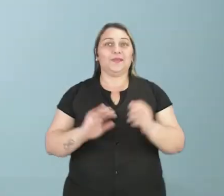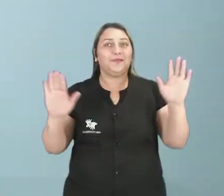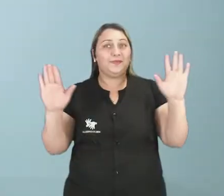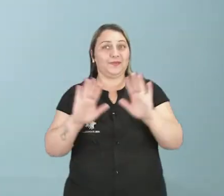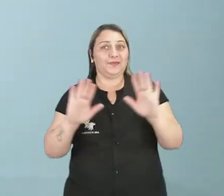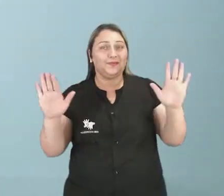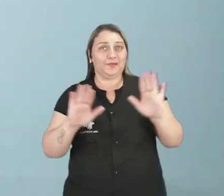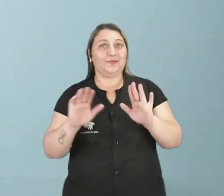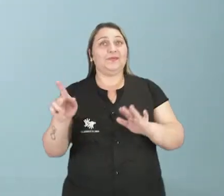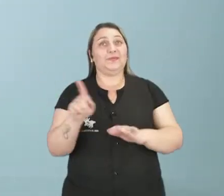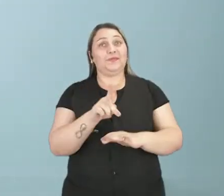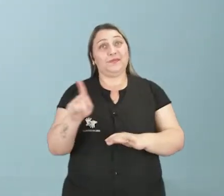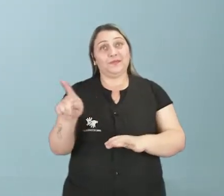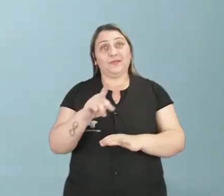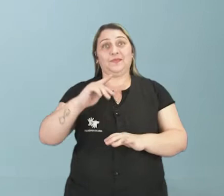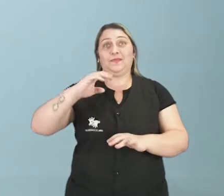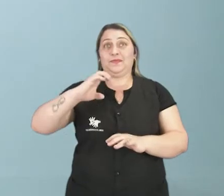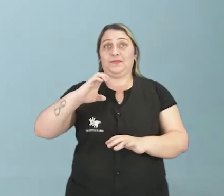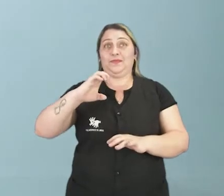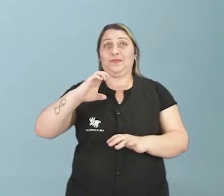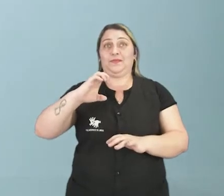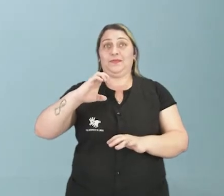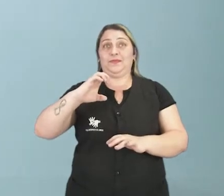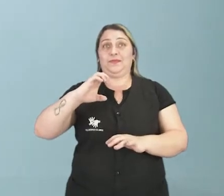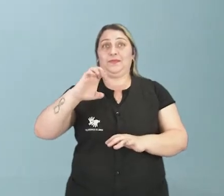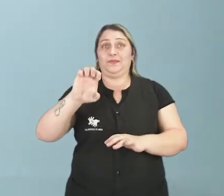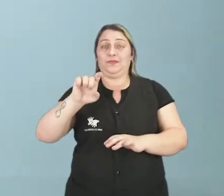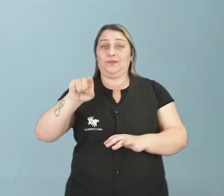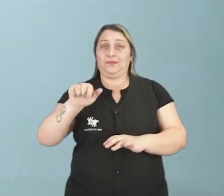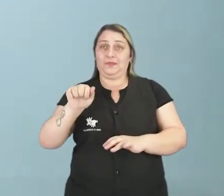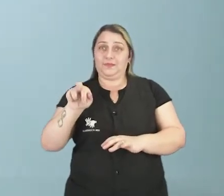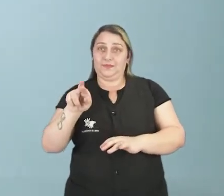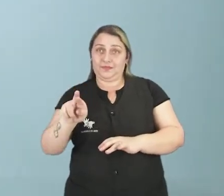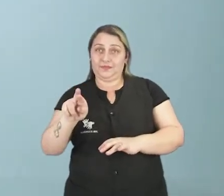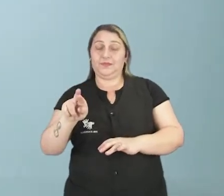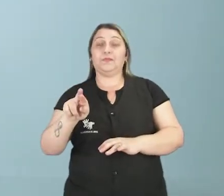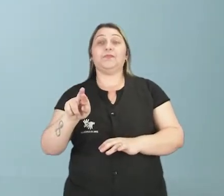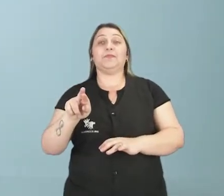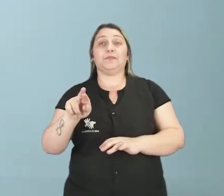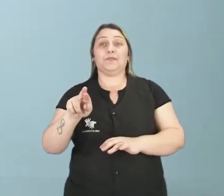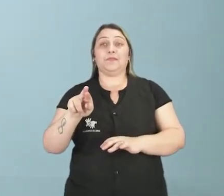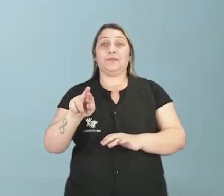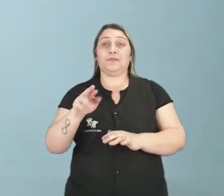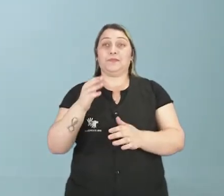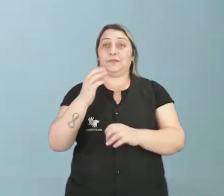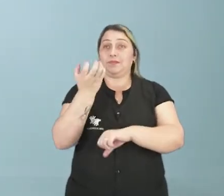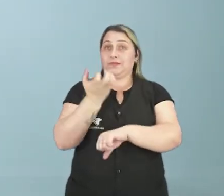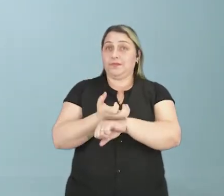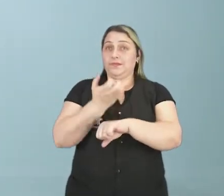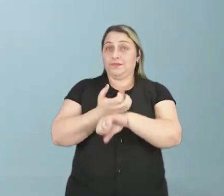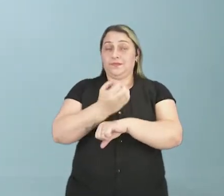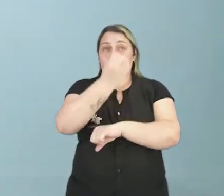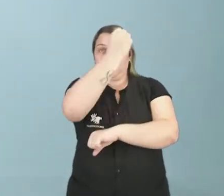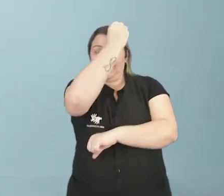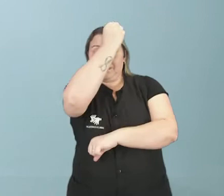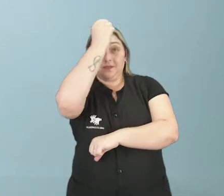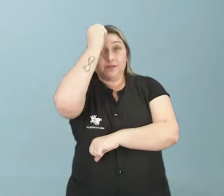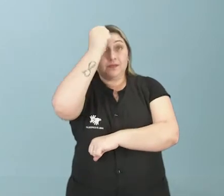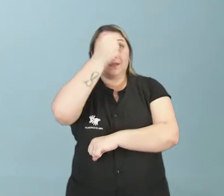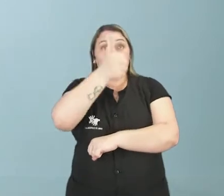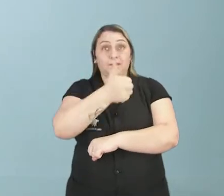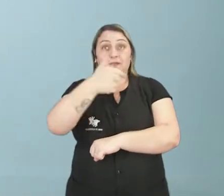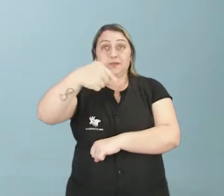Olá pessoal, sou o professor César, vou estar com vocês com o ensino de Sociologia. Estamos na